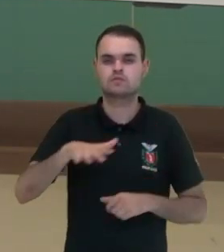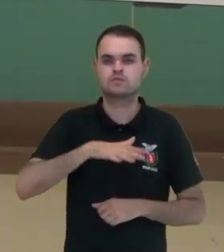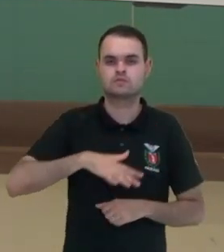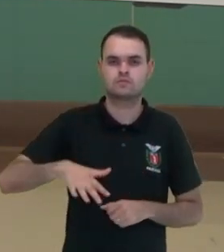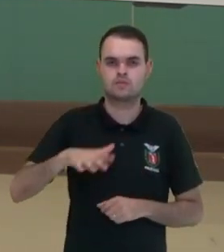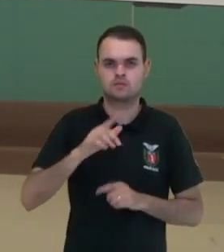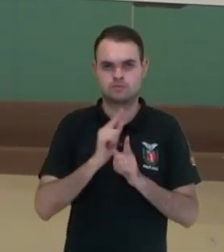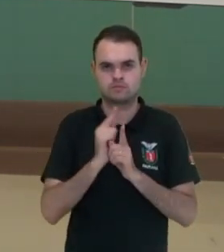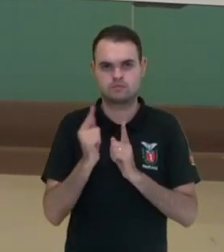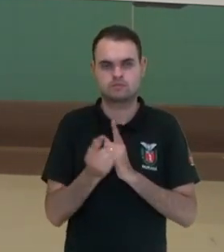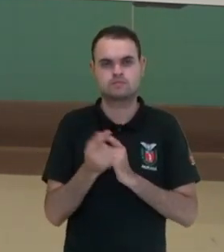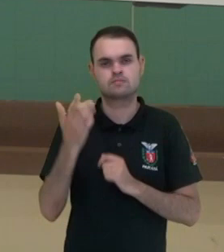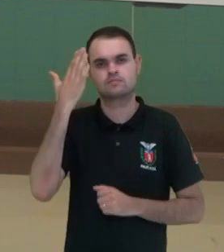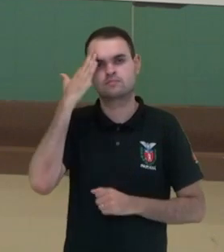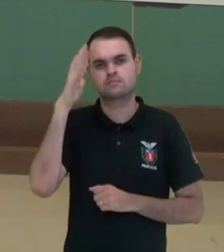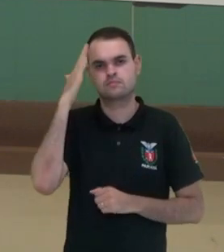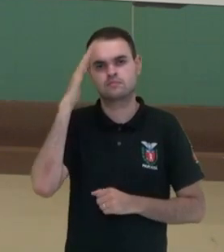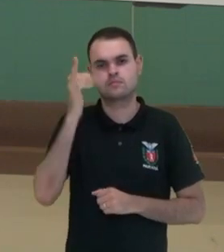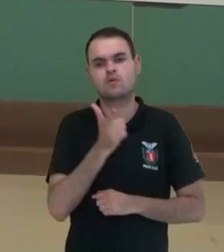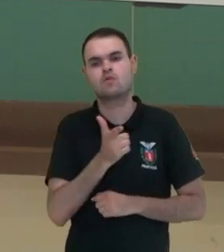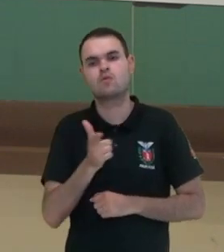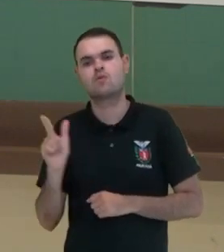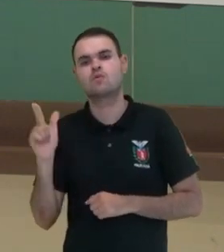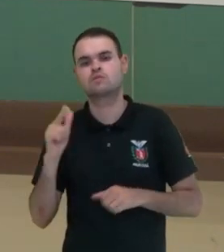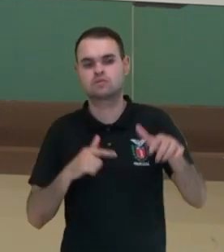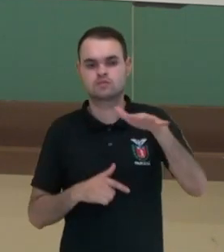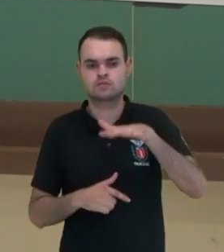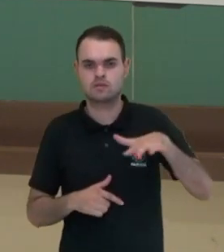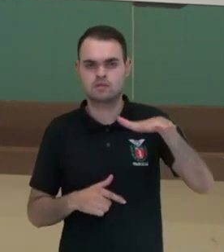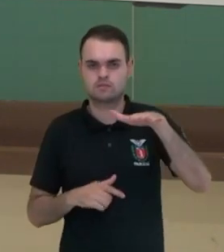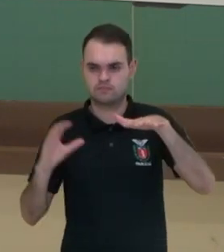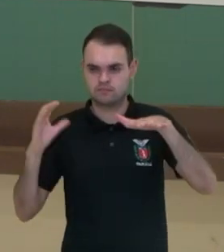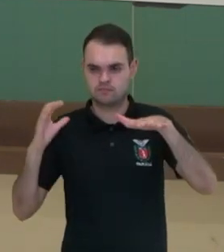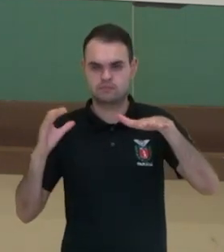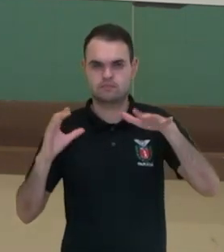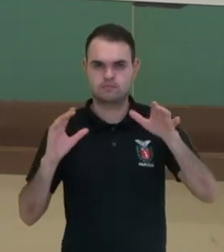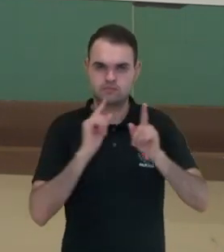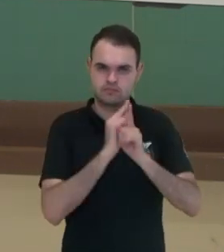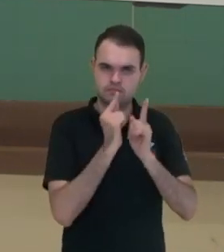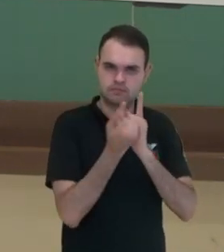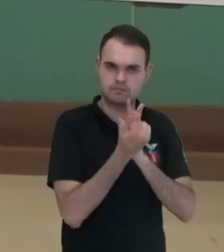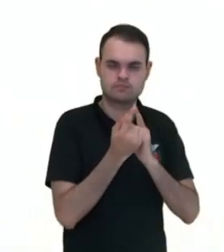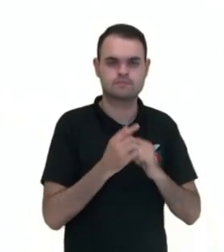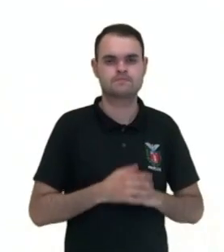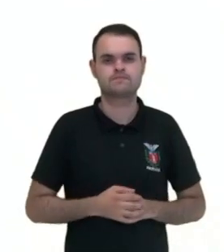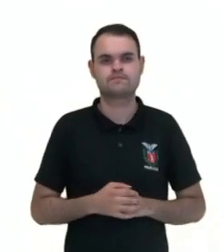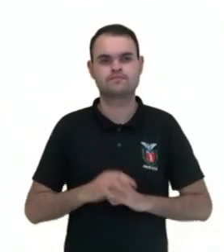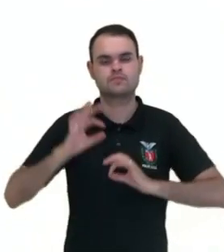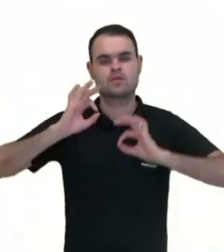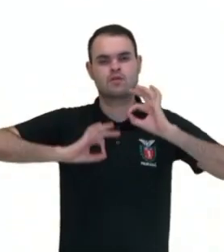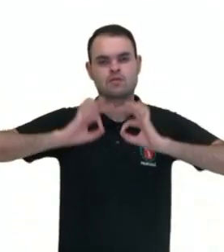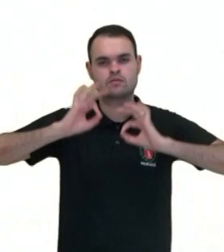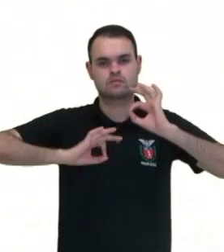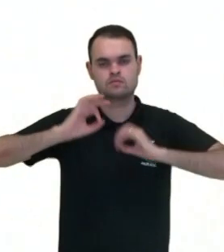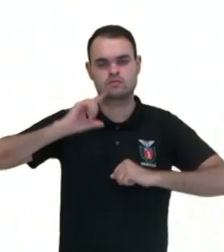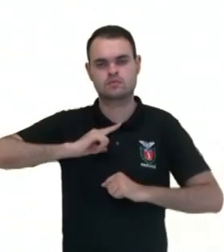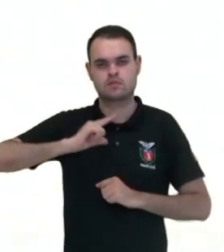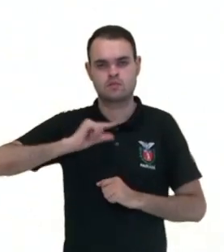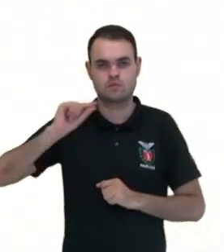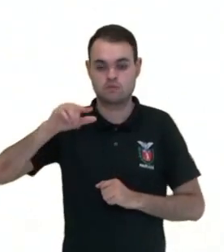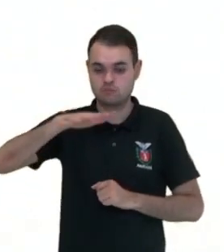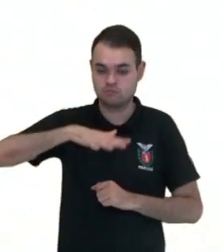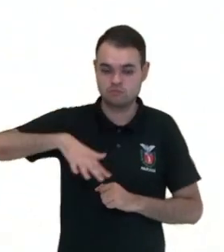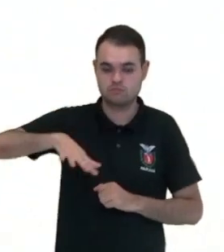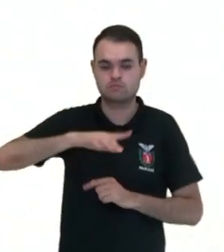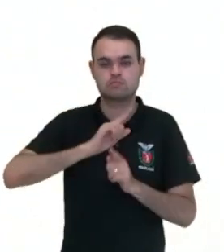para entender as outras áreas da ciência geografia. Organizando nesse sentido, nós vamos ter o